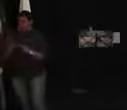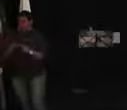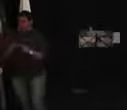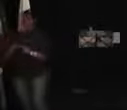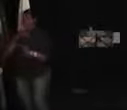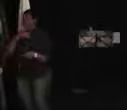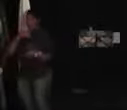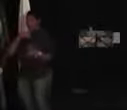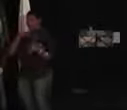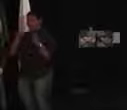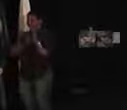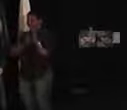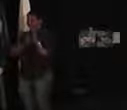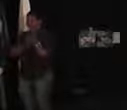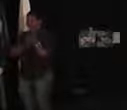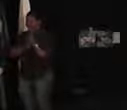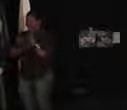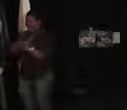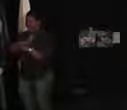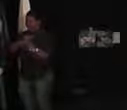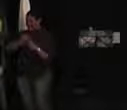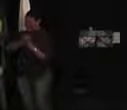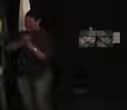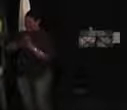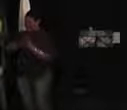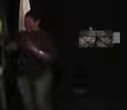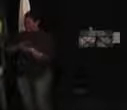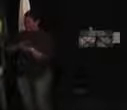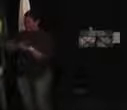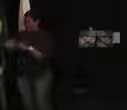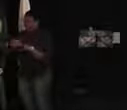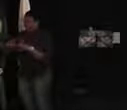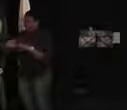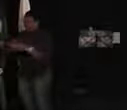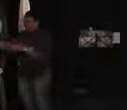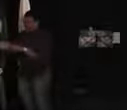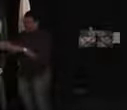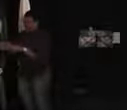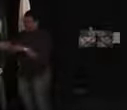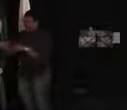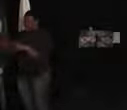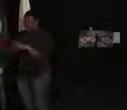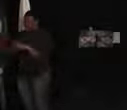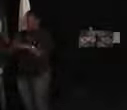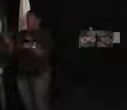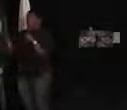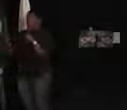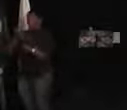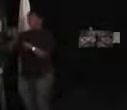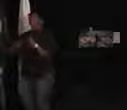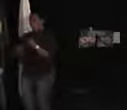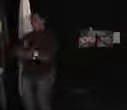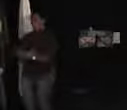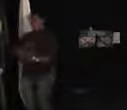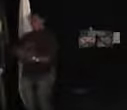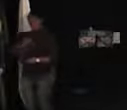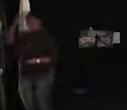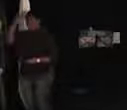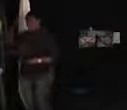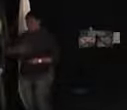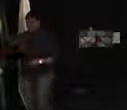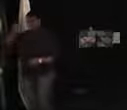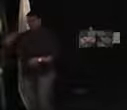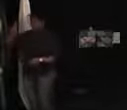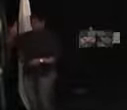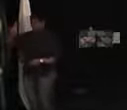sociais, comportamentais, que orientam como, por exemplo, você deve se comportar diante do seu